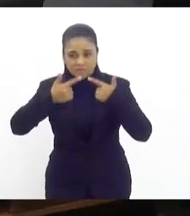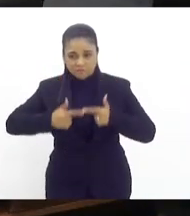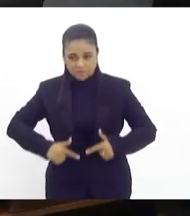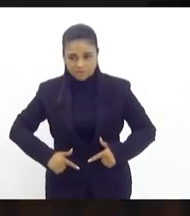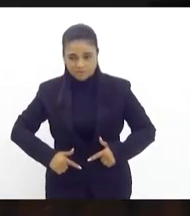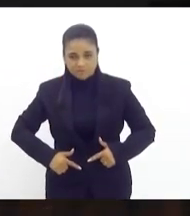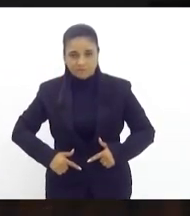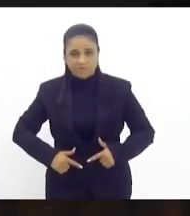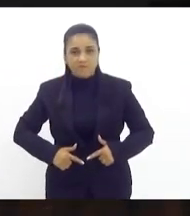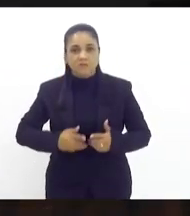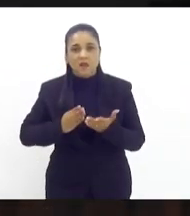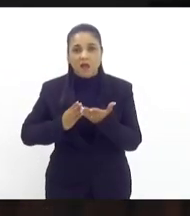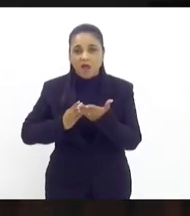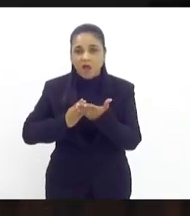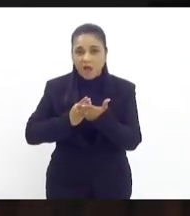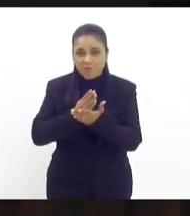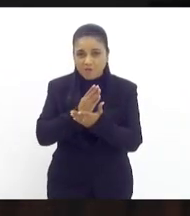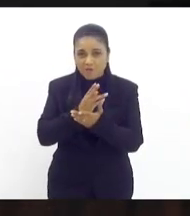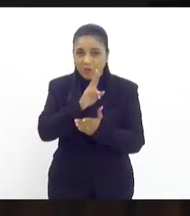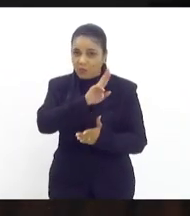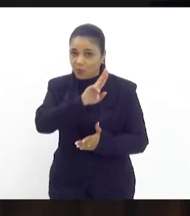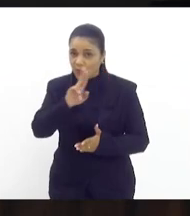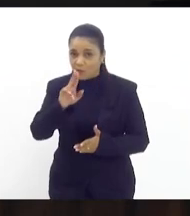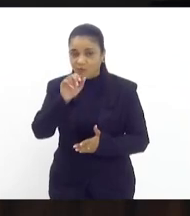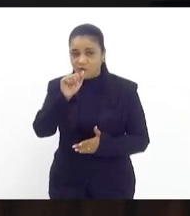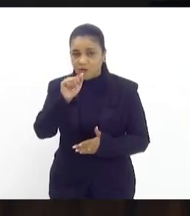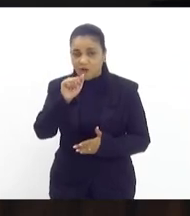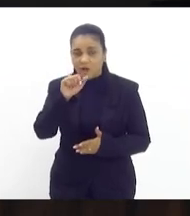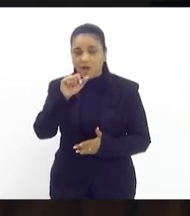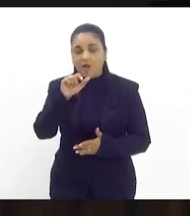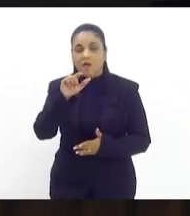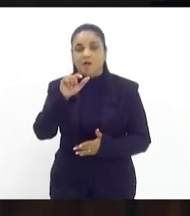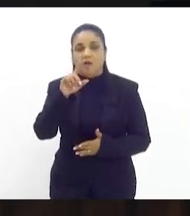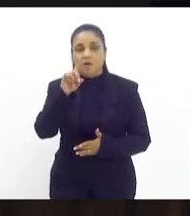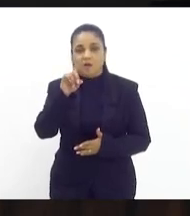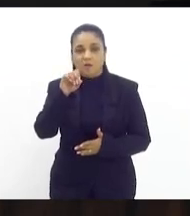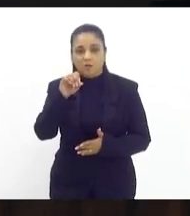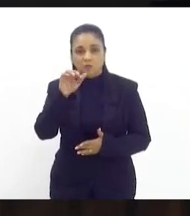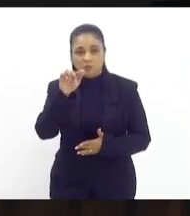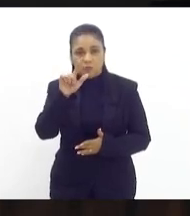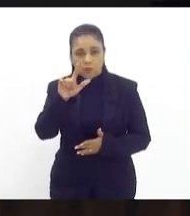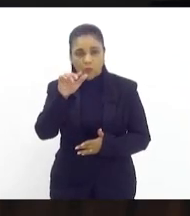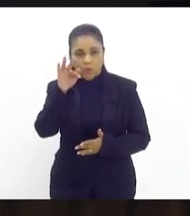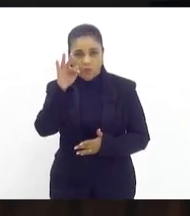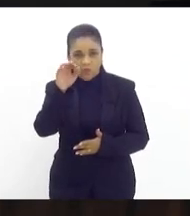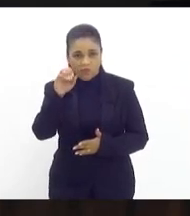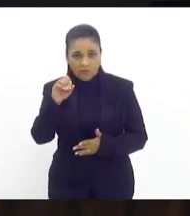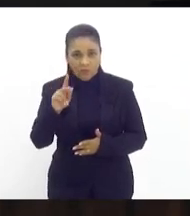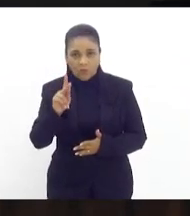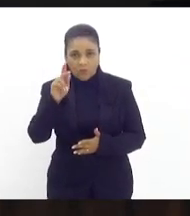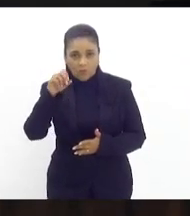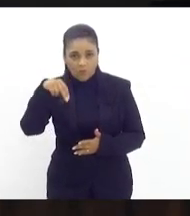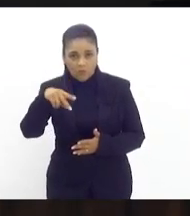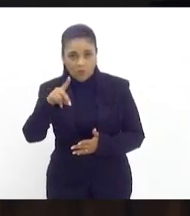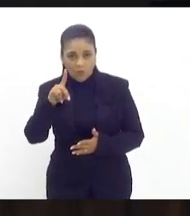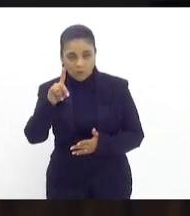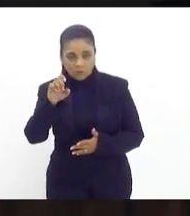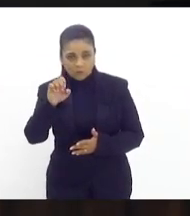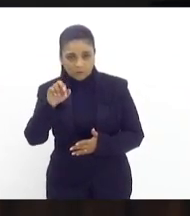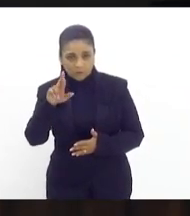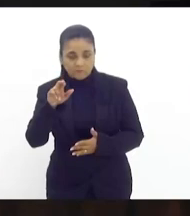Está aprovado o nome de Adolfo Konder, homem de Carvalho Filho, como conselheiro da Agência Reguladora de Serviços